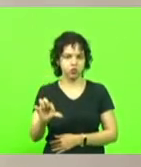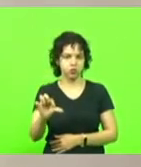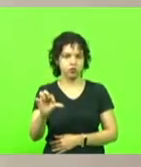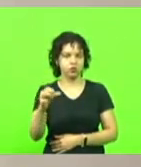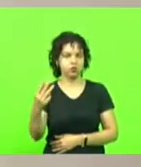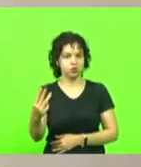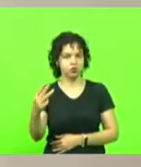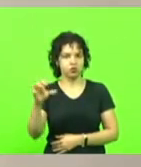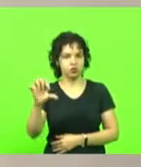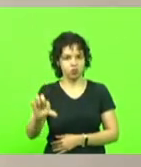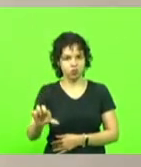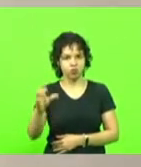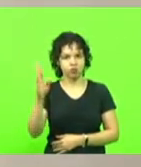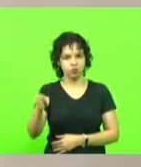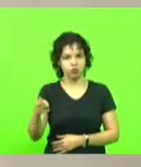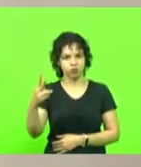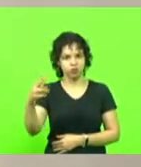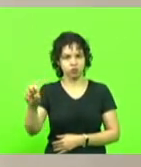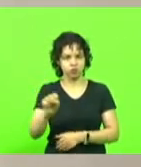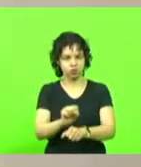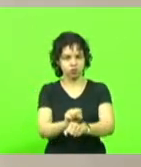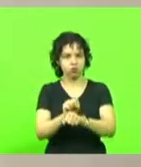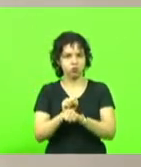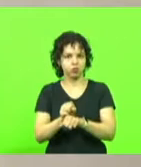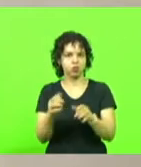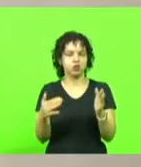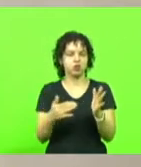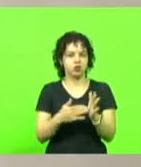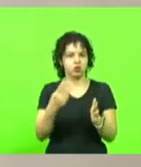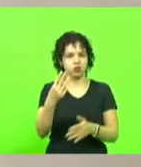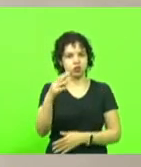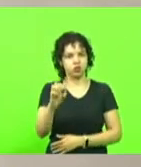17.939/2020, que suspende até 30 de